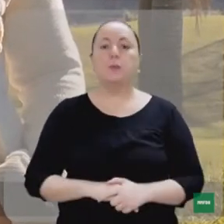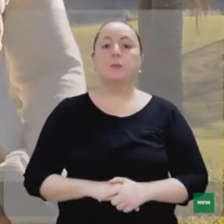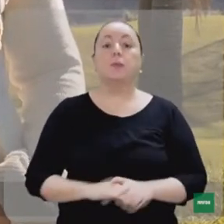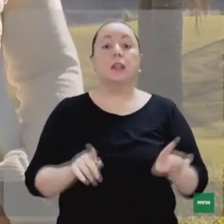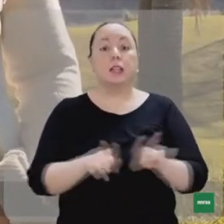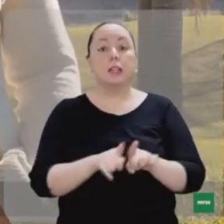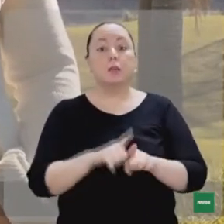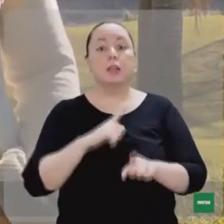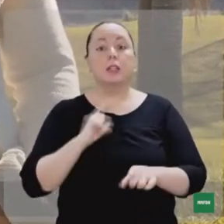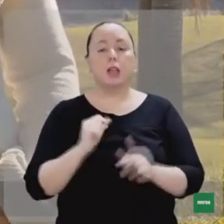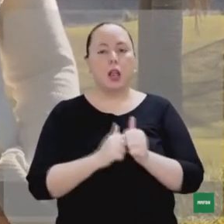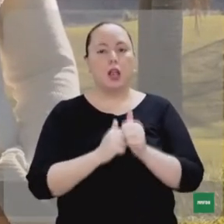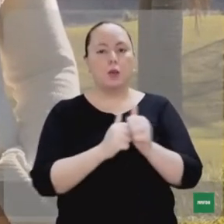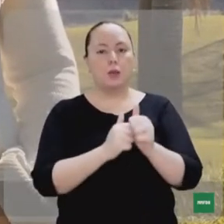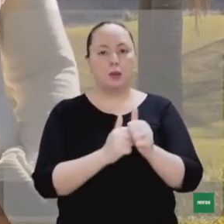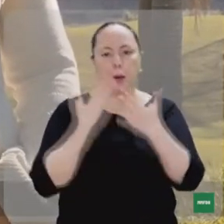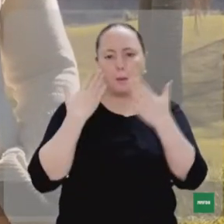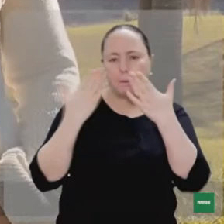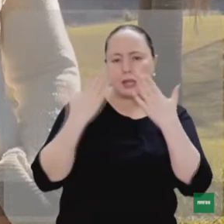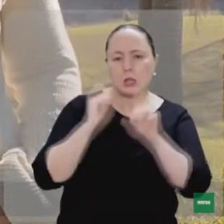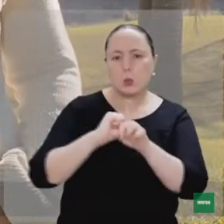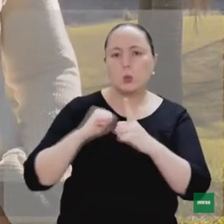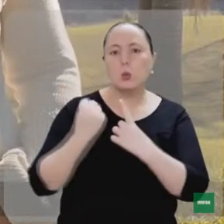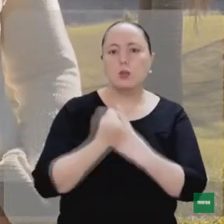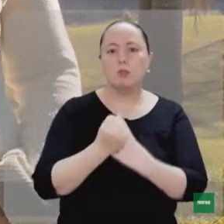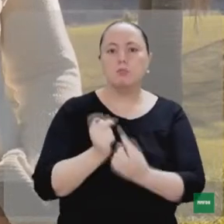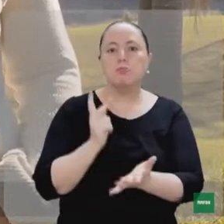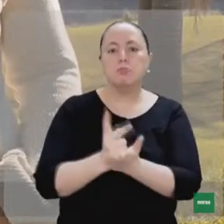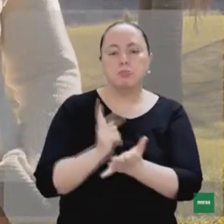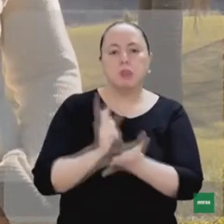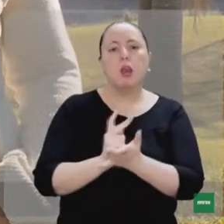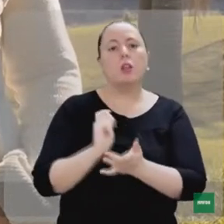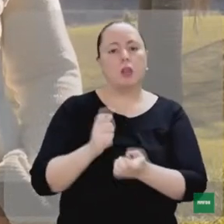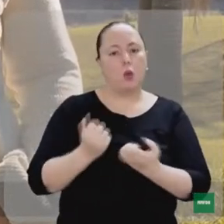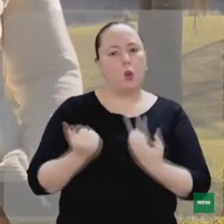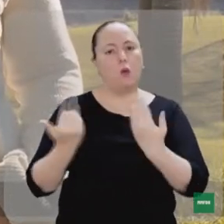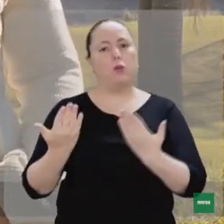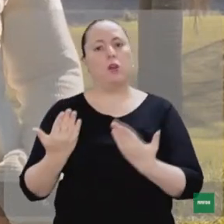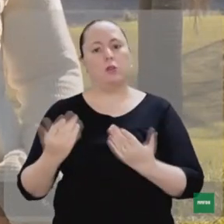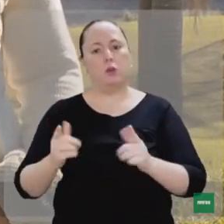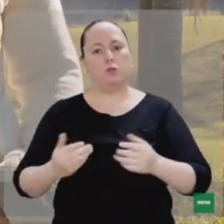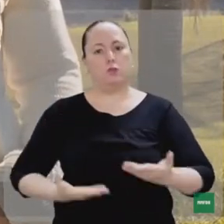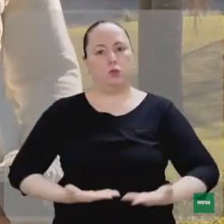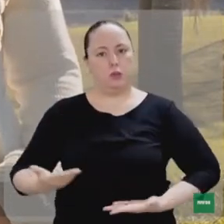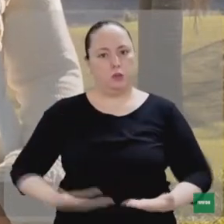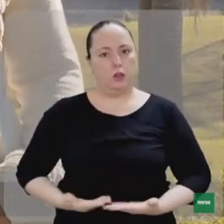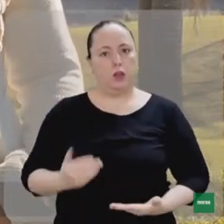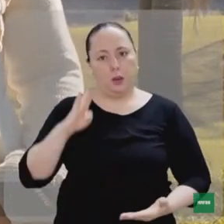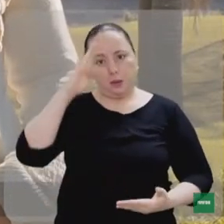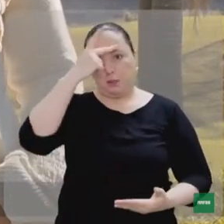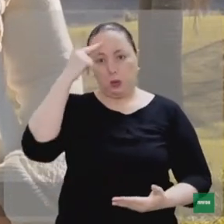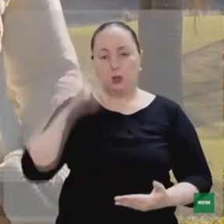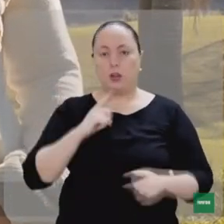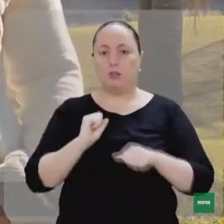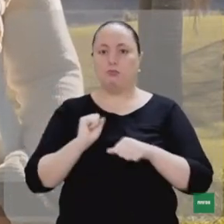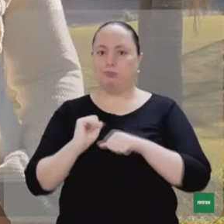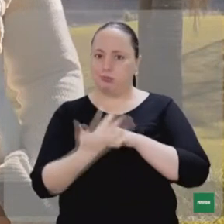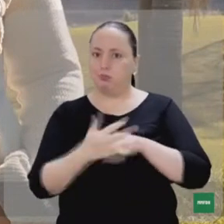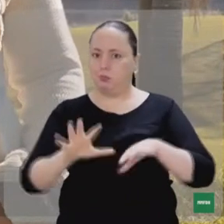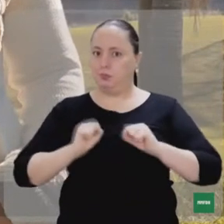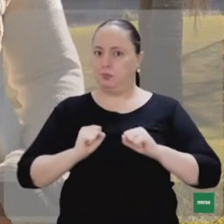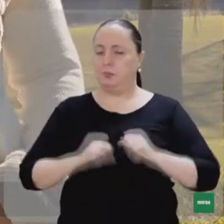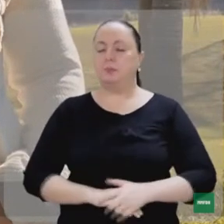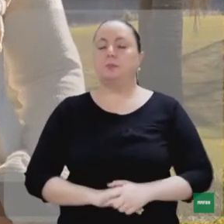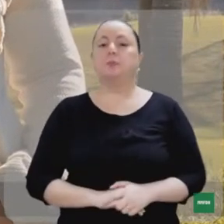trabalho. Temos também um acompanhamento psicossocial constante aos empregados, especialmente aqueles que passam pela